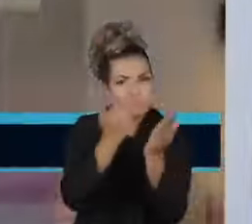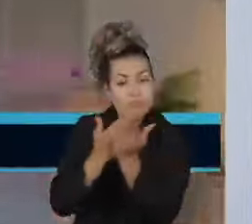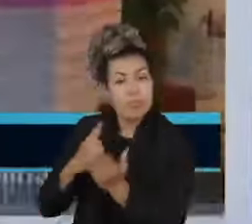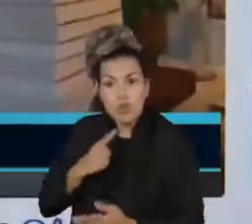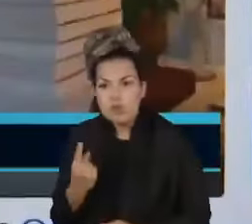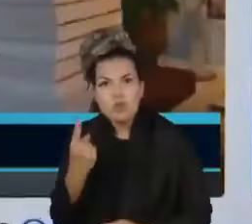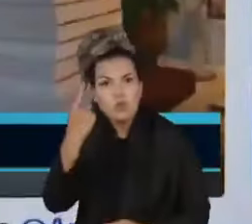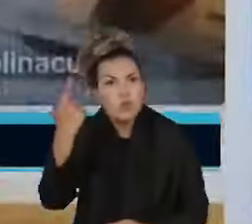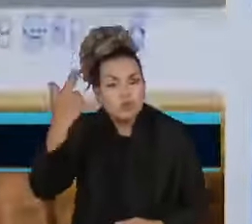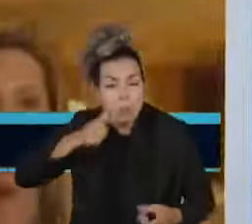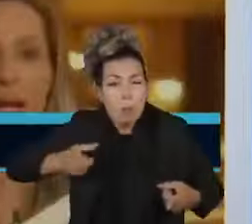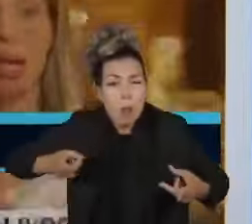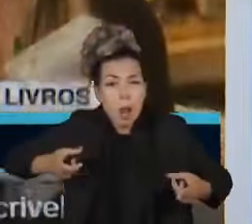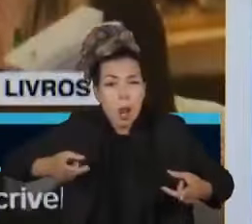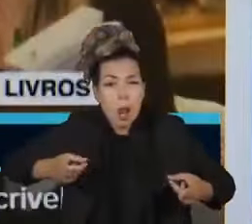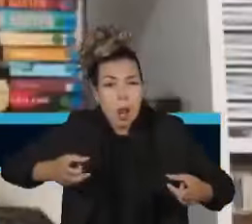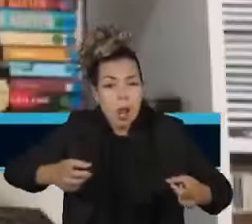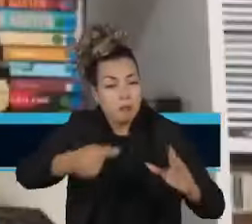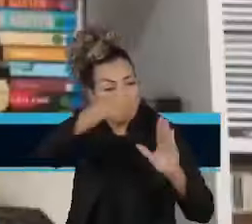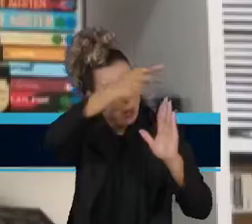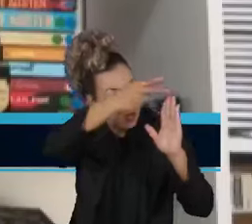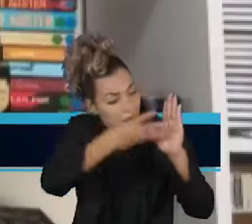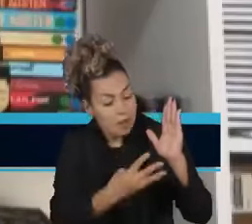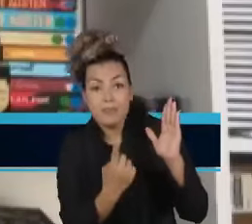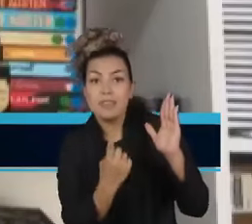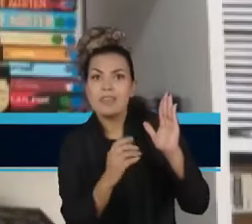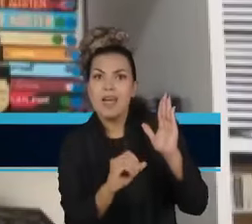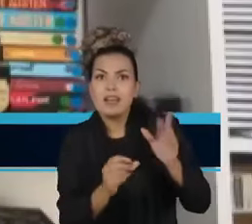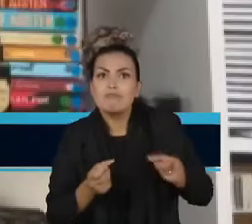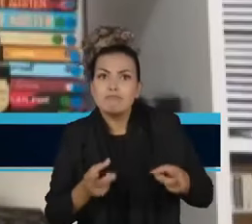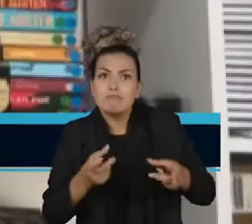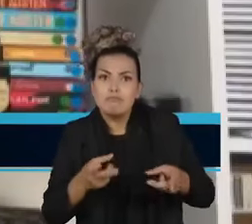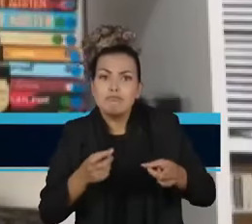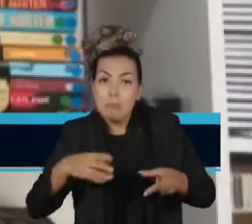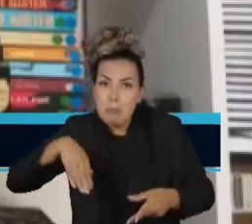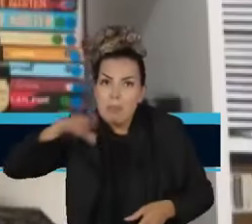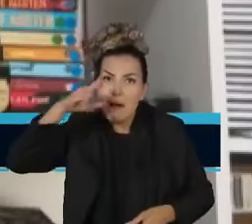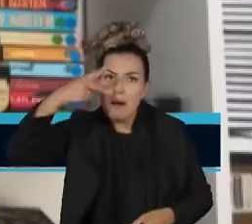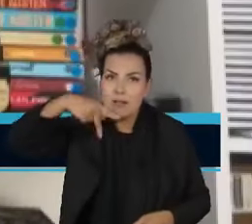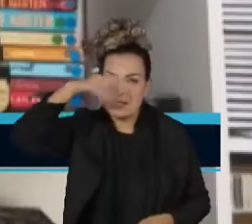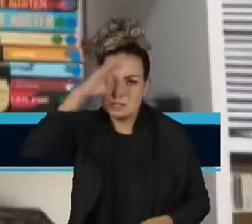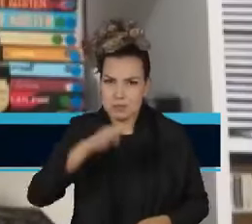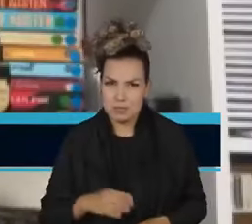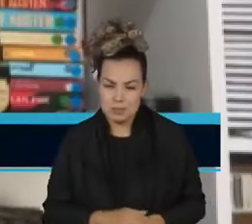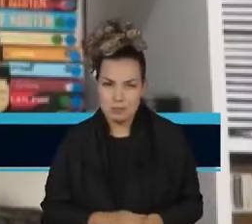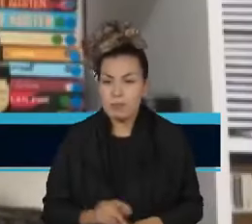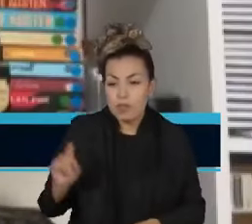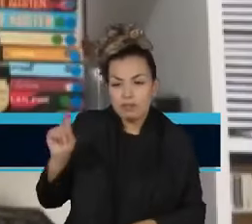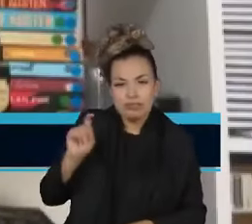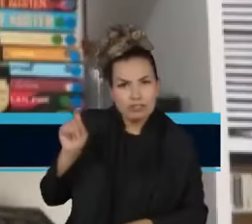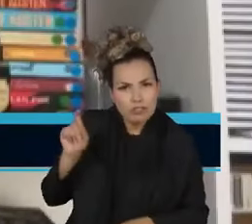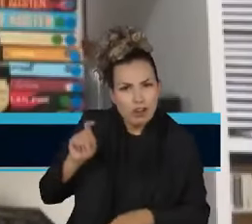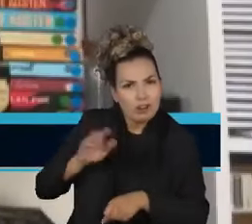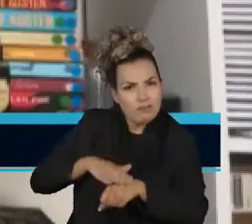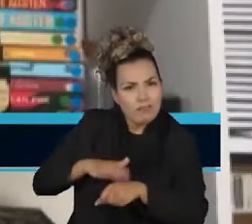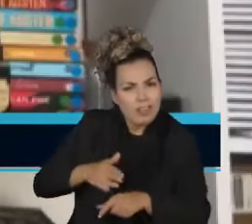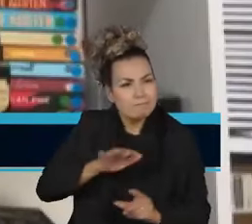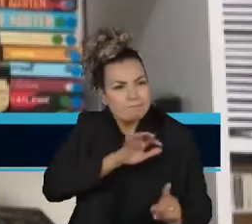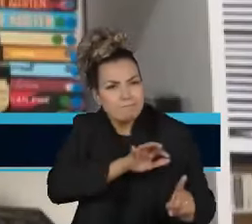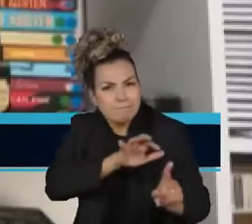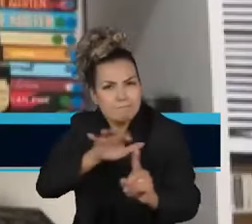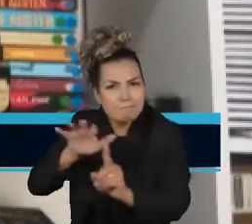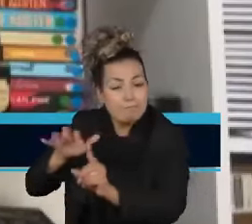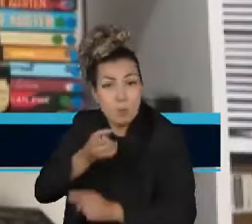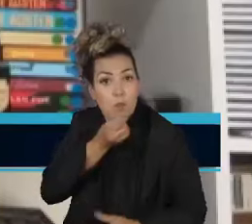do Brasil graças à plataforma. Leitor para leitor faz com que as pessoas tenham mais confiança na hora de comprar um livro, porque